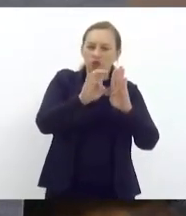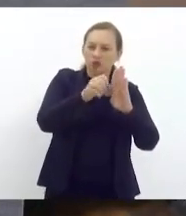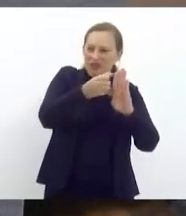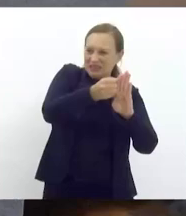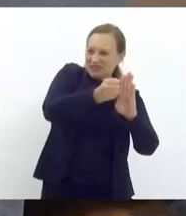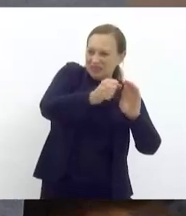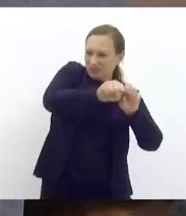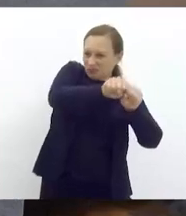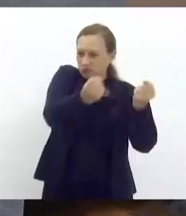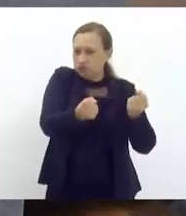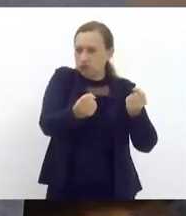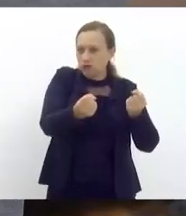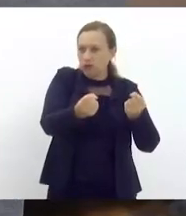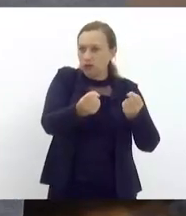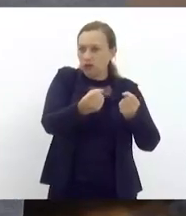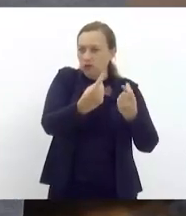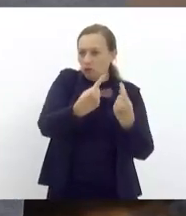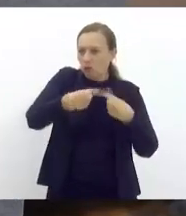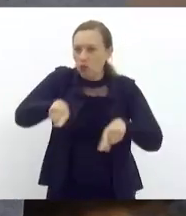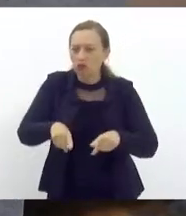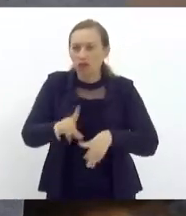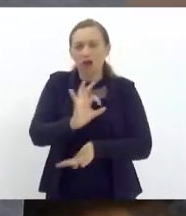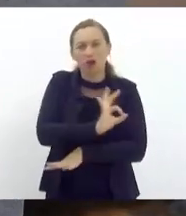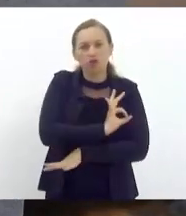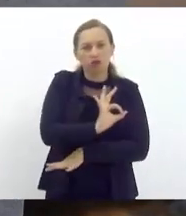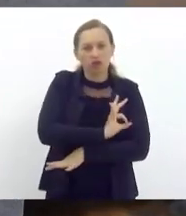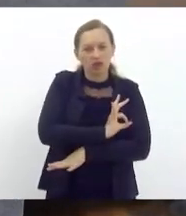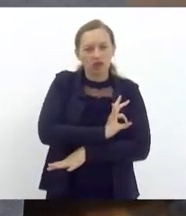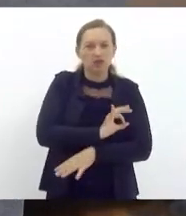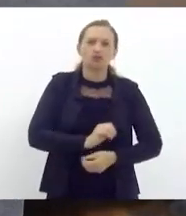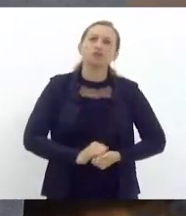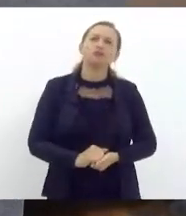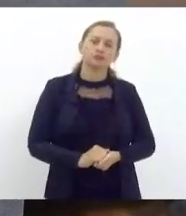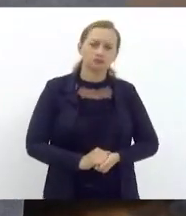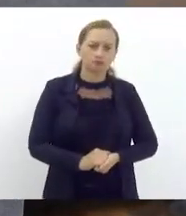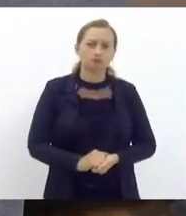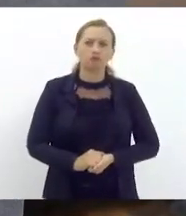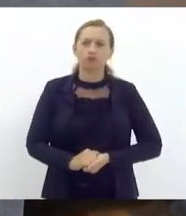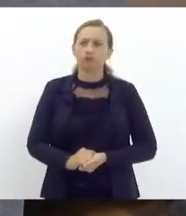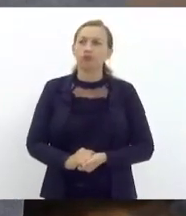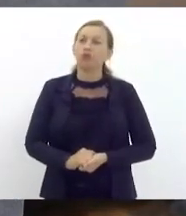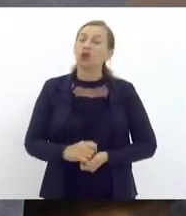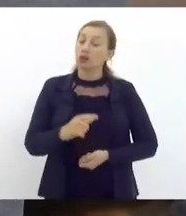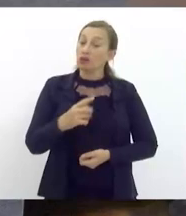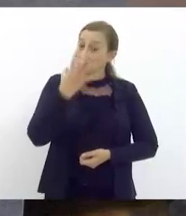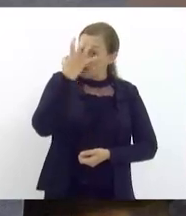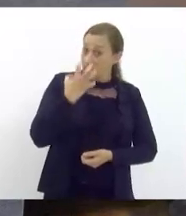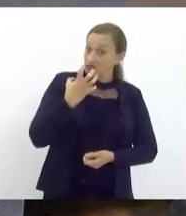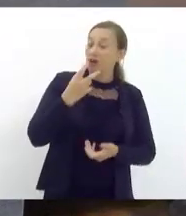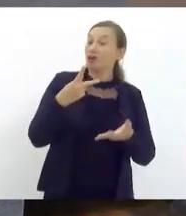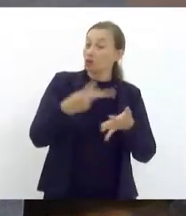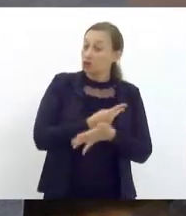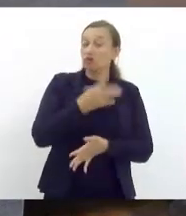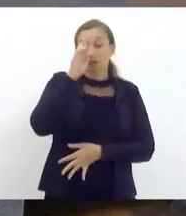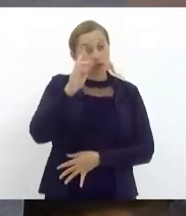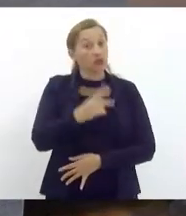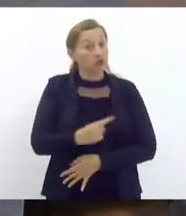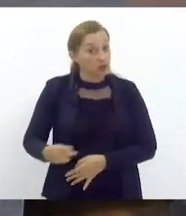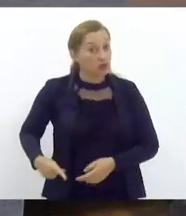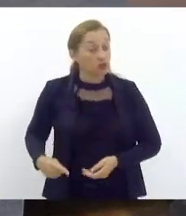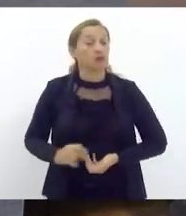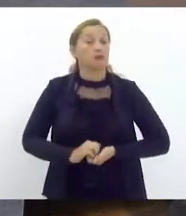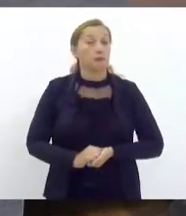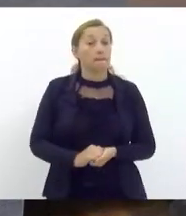enfrentaram a polícia e tem algo muito grave que aconteceu Presidente